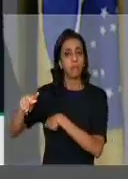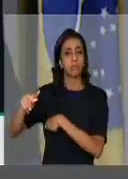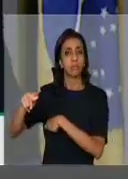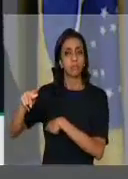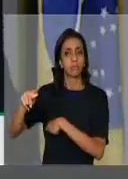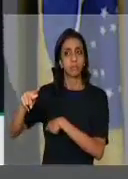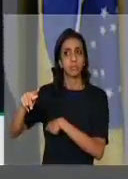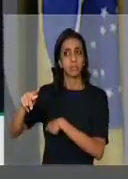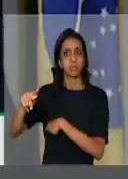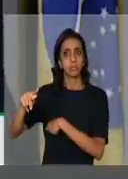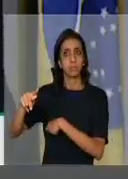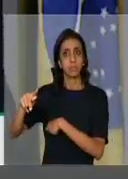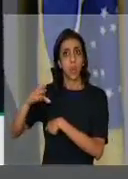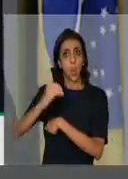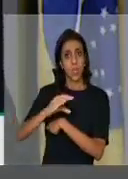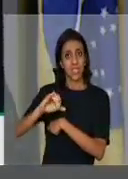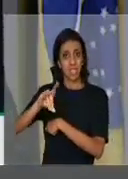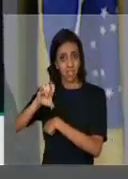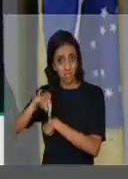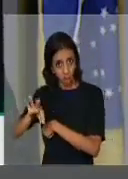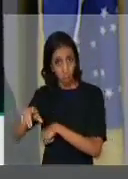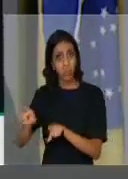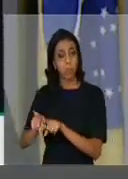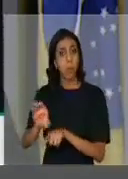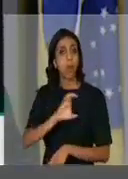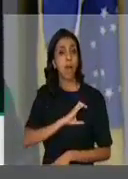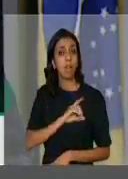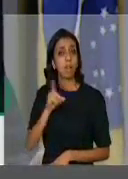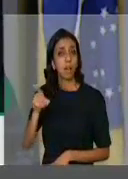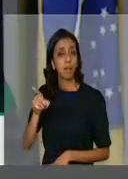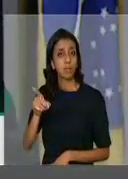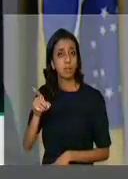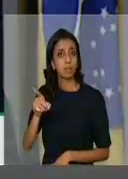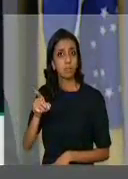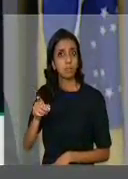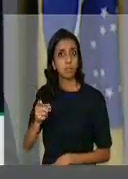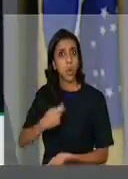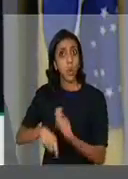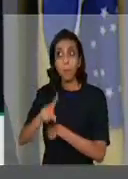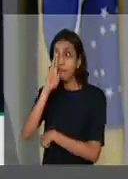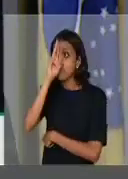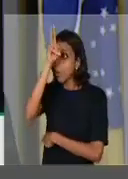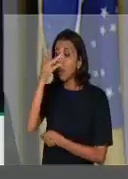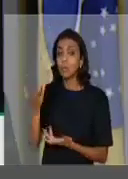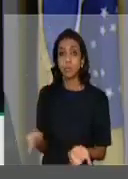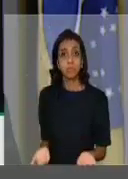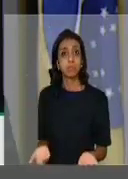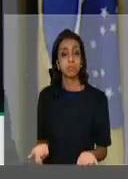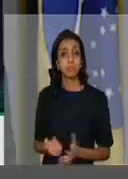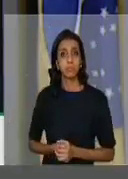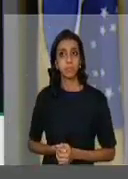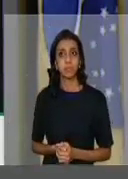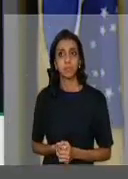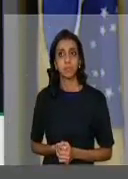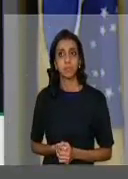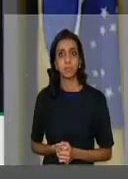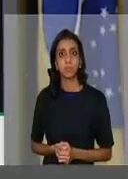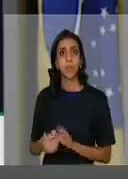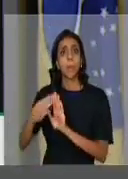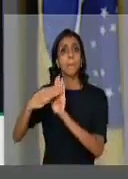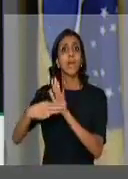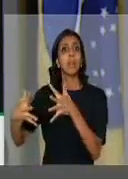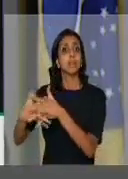da Europa Ocidental, do Canadá, potências econômicas.